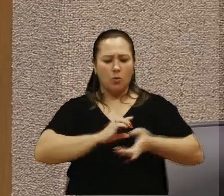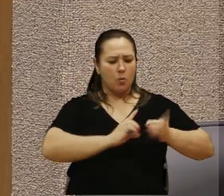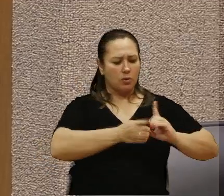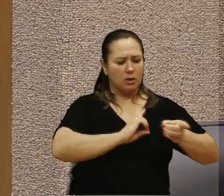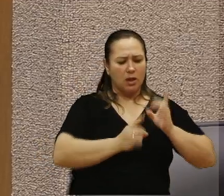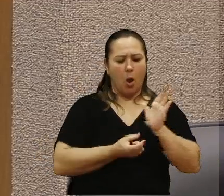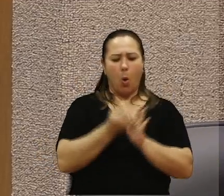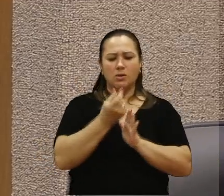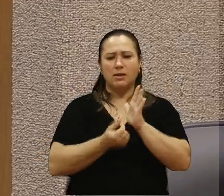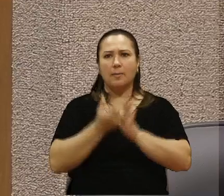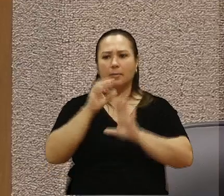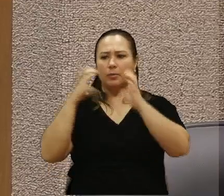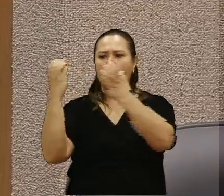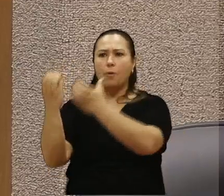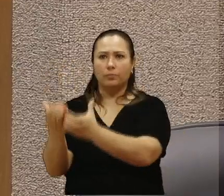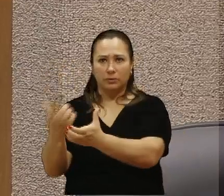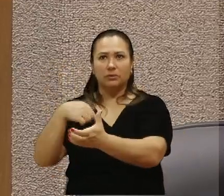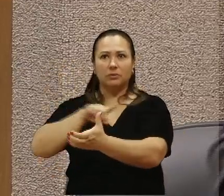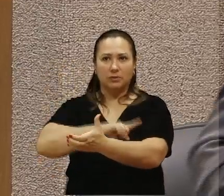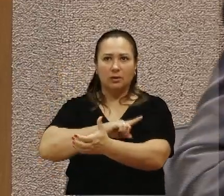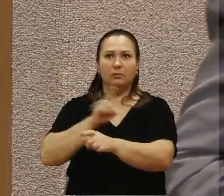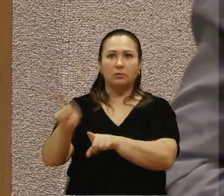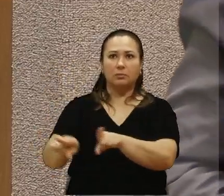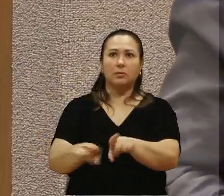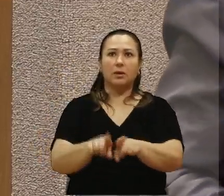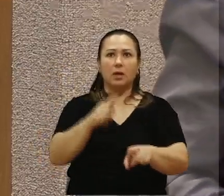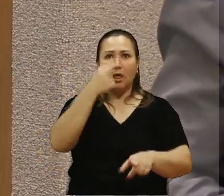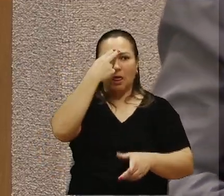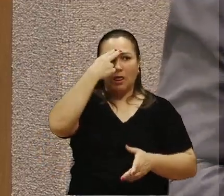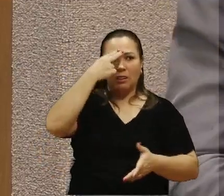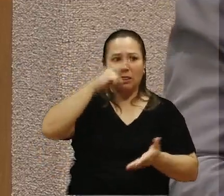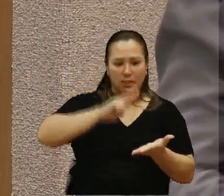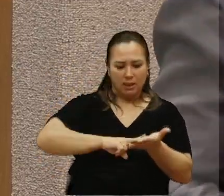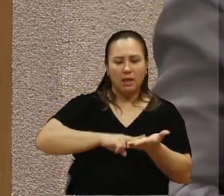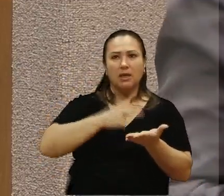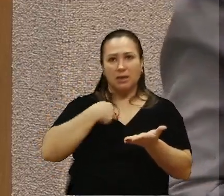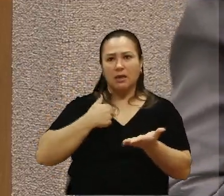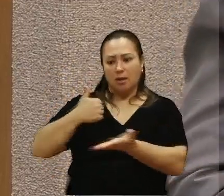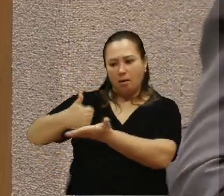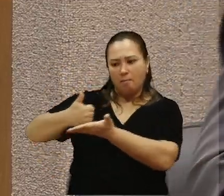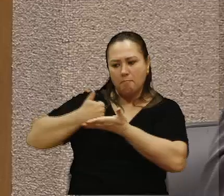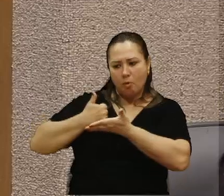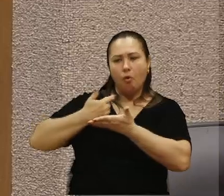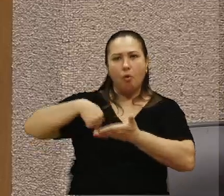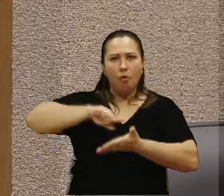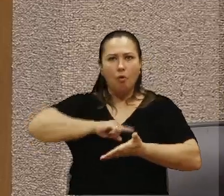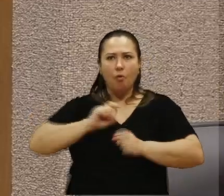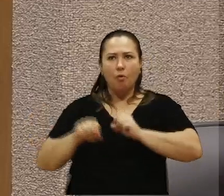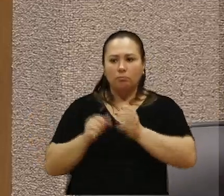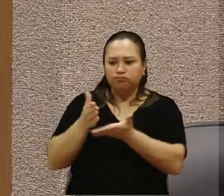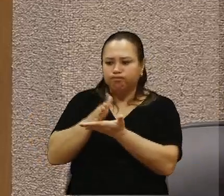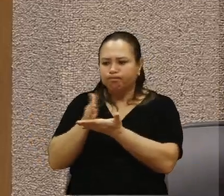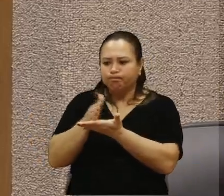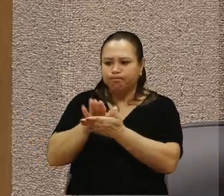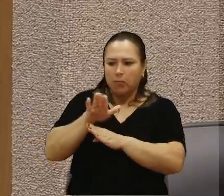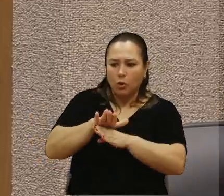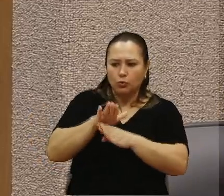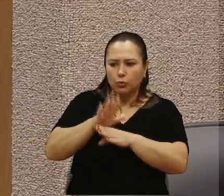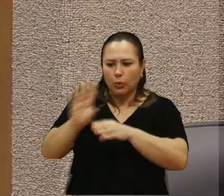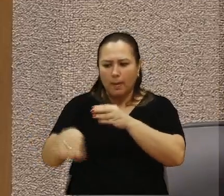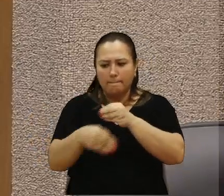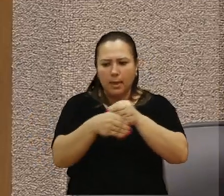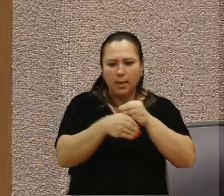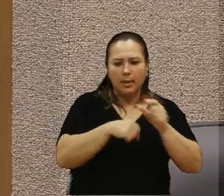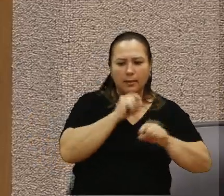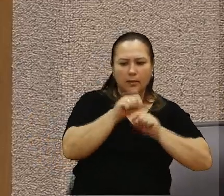comunitário. E com o apoio do Neirio Carteiro, que intermediou uma emenda